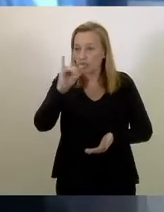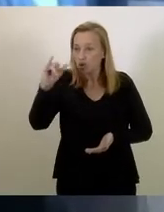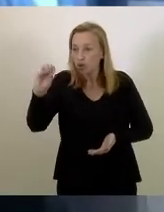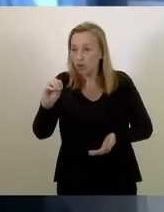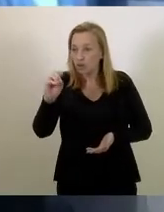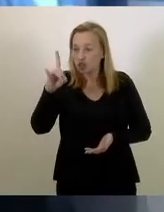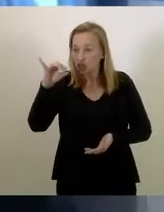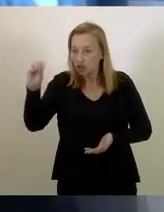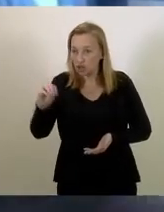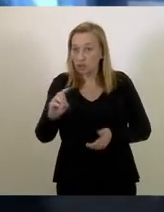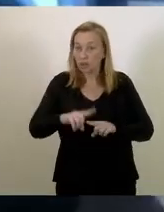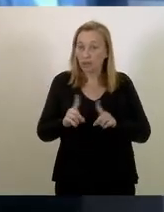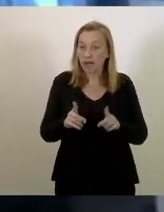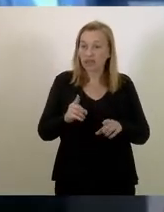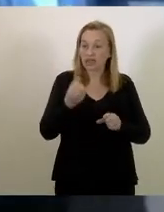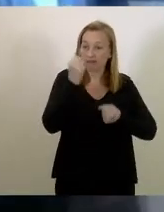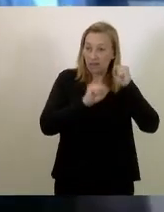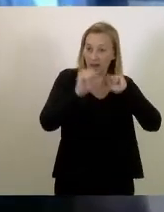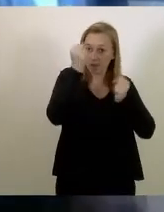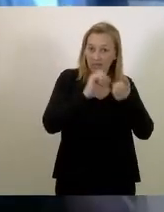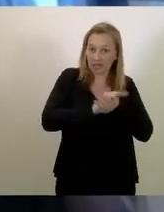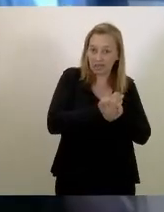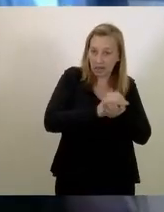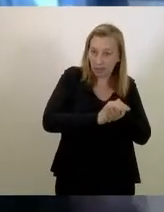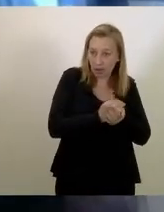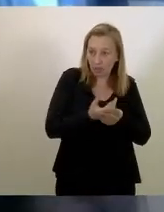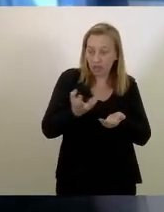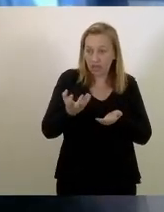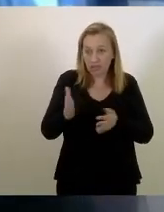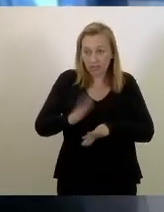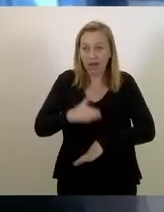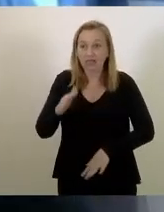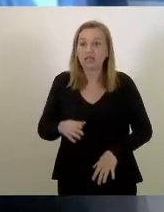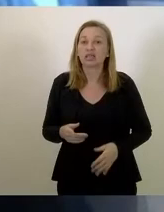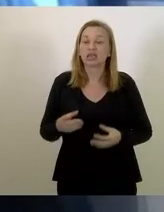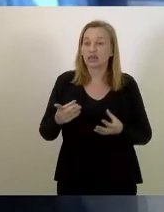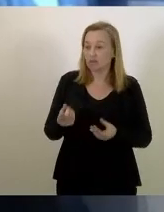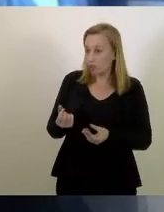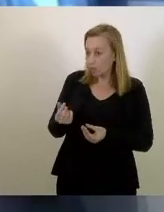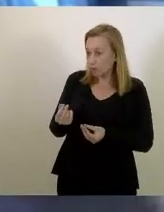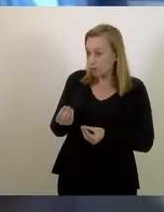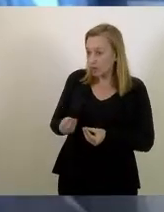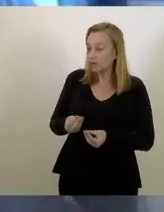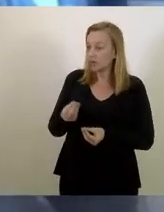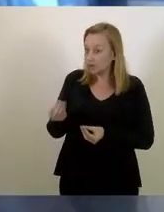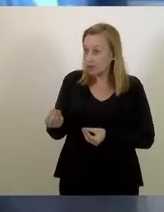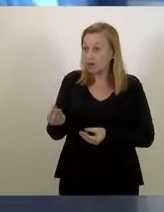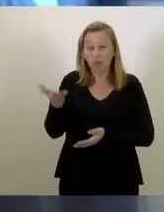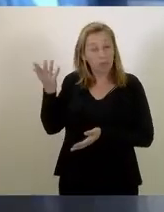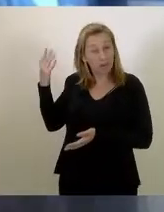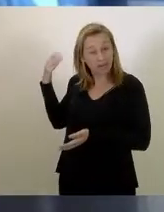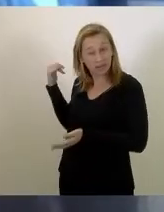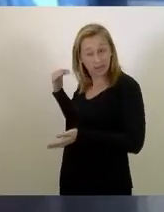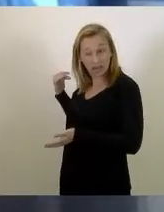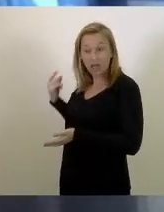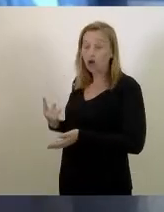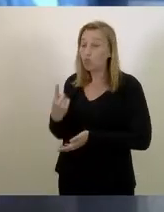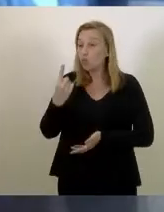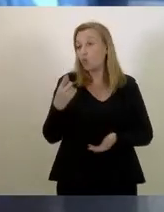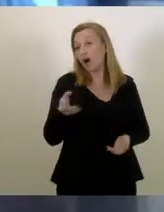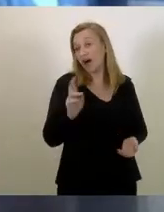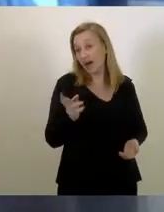mais então o as fábricas de sabão disseram que daria um preço a gente negociou na época a um real